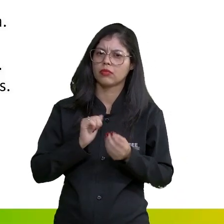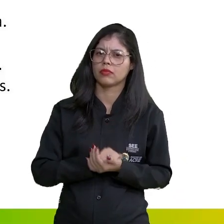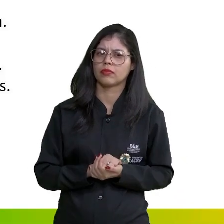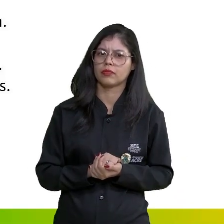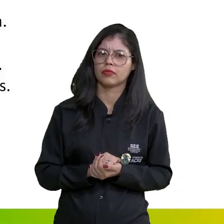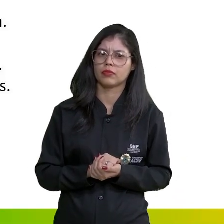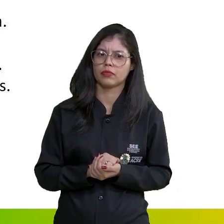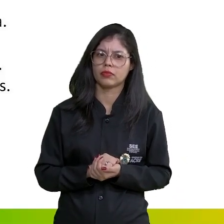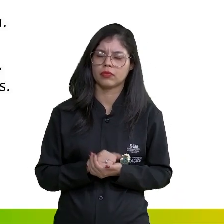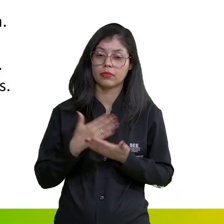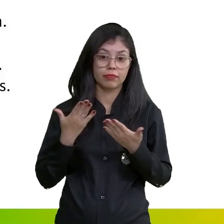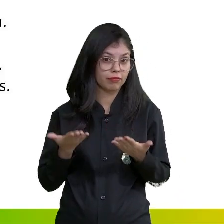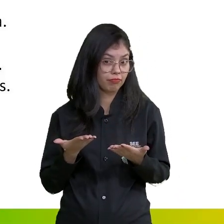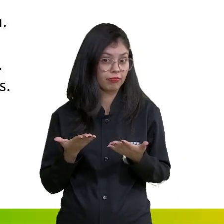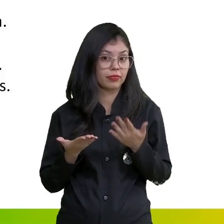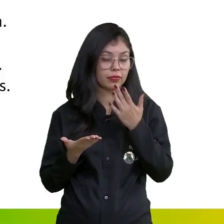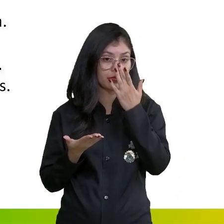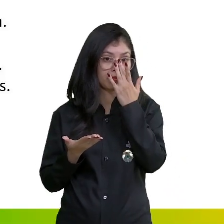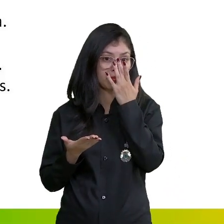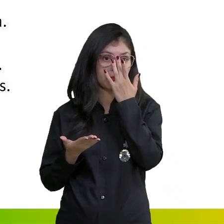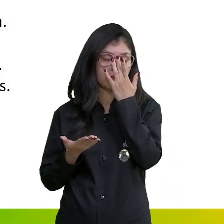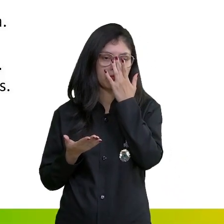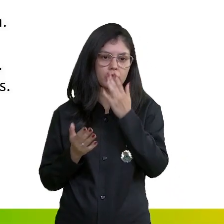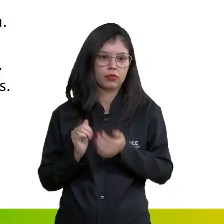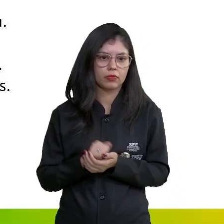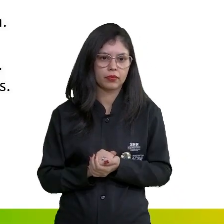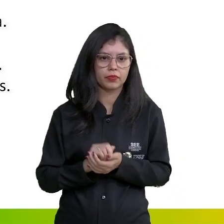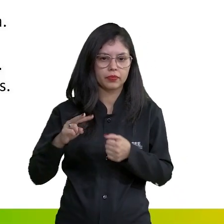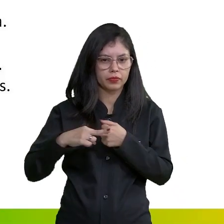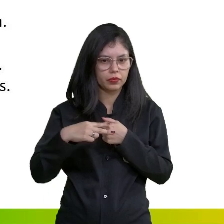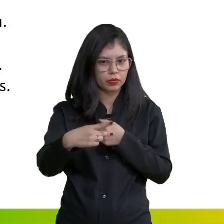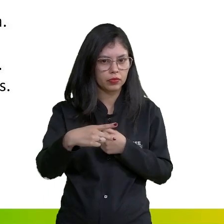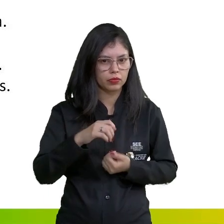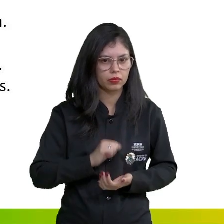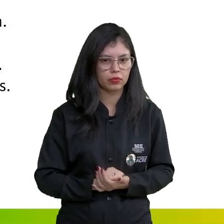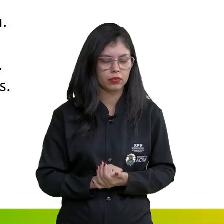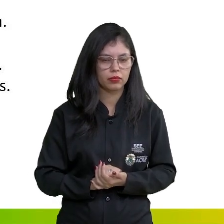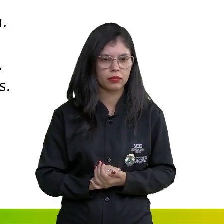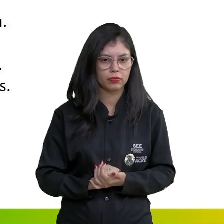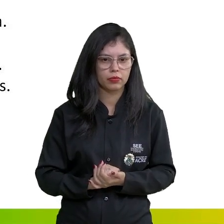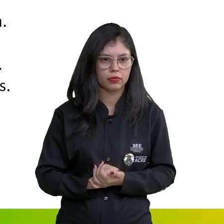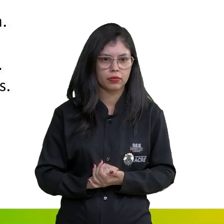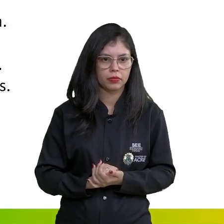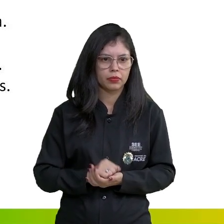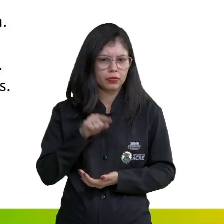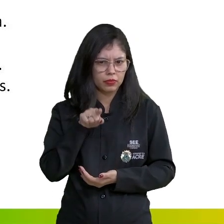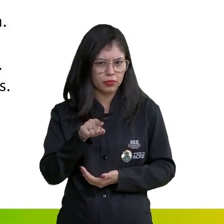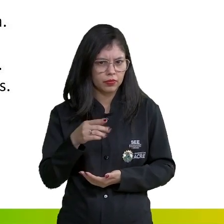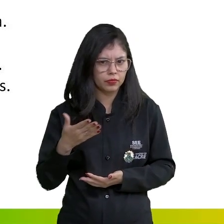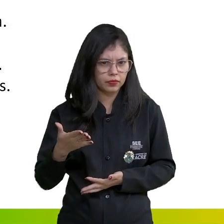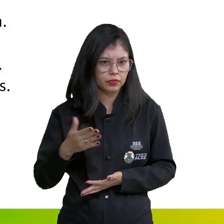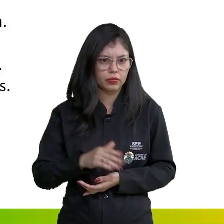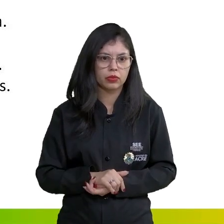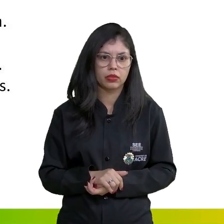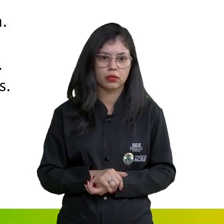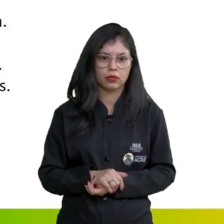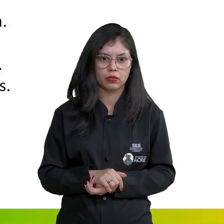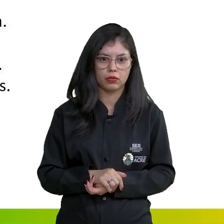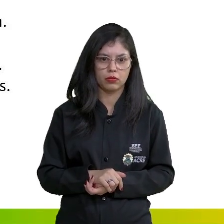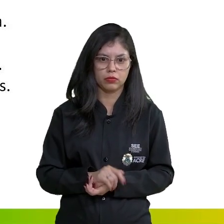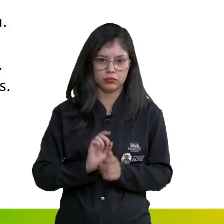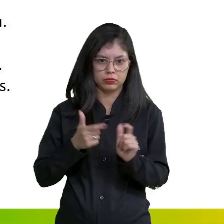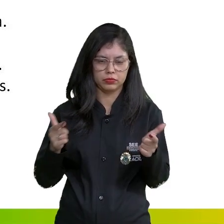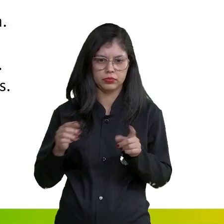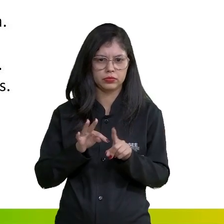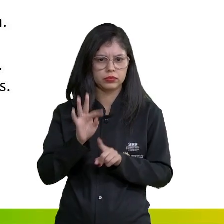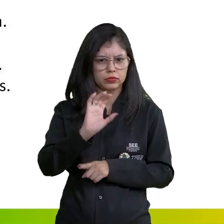atmosfera. E aí, qual indica uma consequência da aceleração desse fenômeno? É isso? O aumento de volume